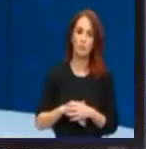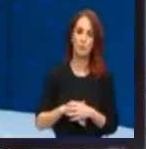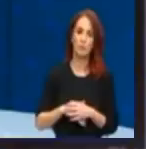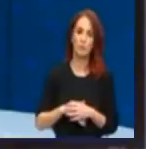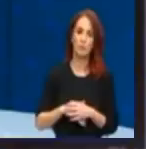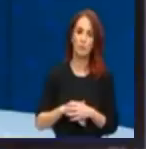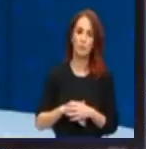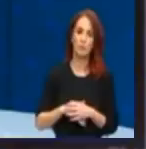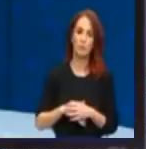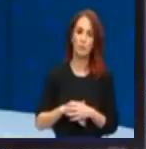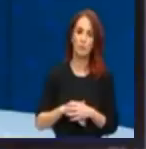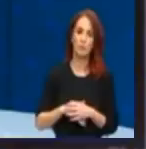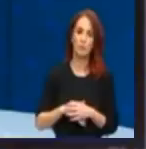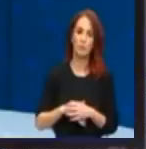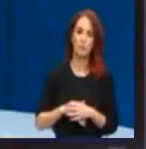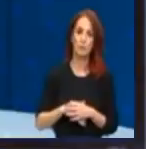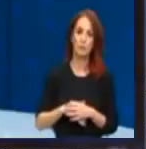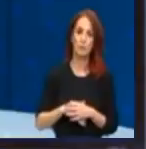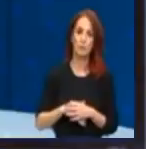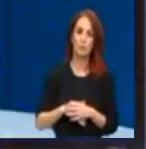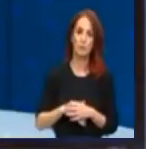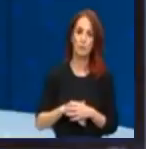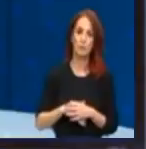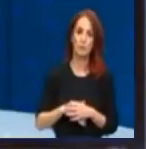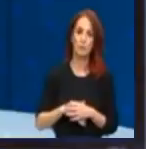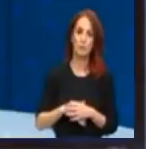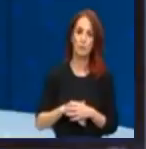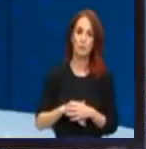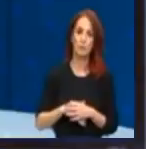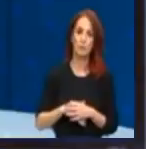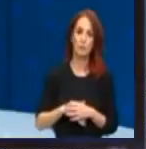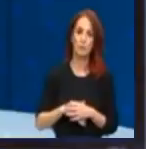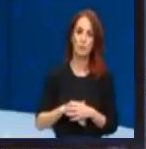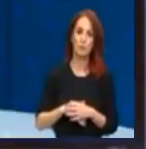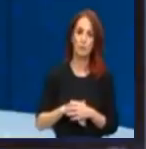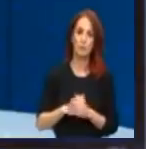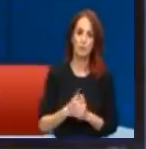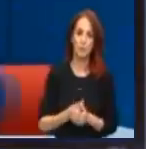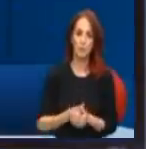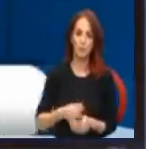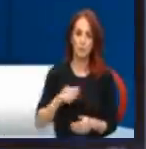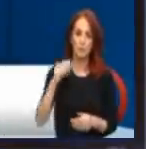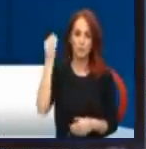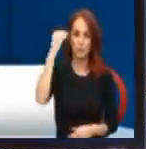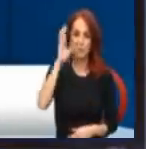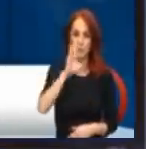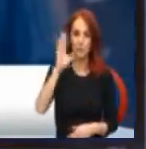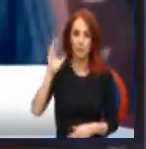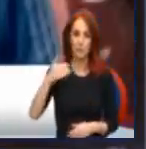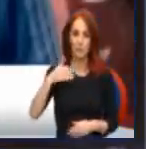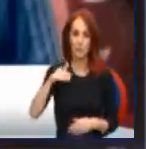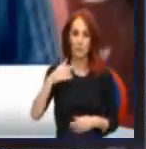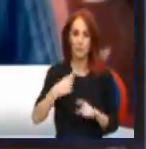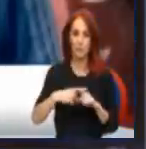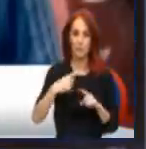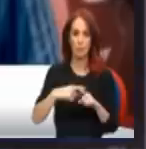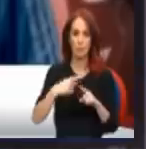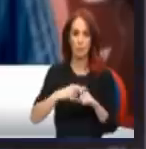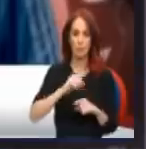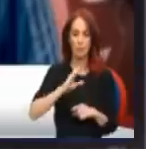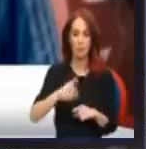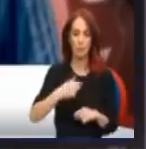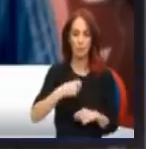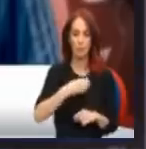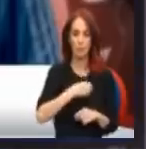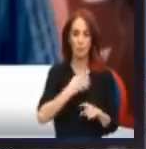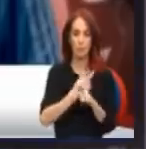porque deu like se merecer, tá bom? Então vamos lá, simbora. Jorge Jesus vai estar na final do